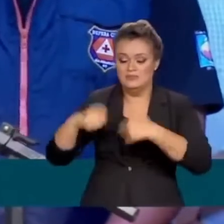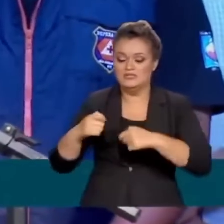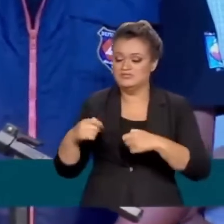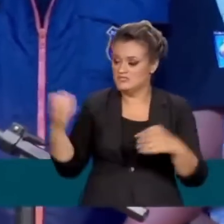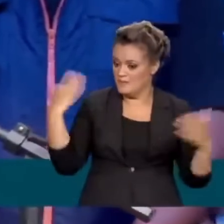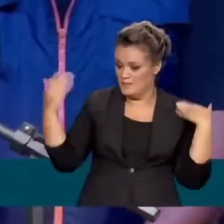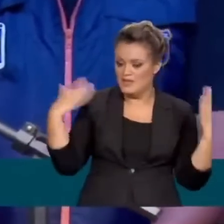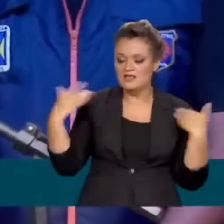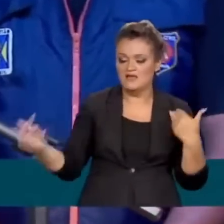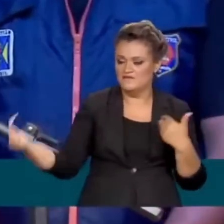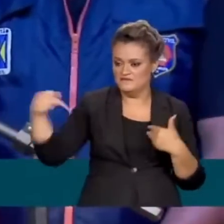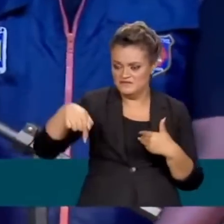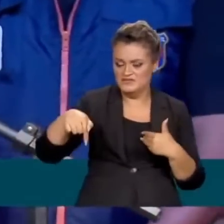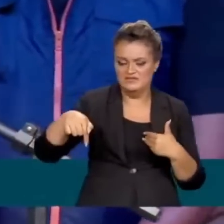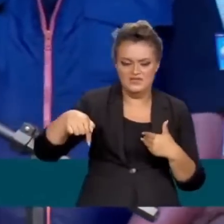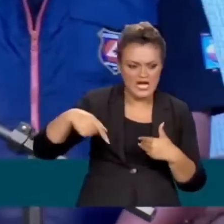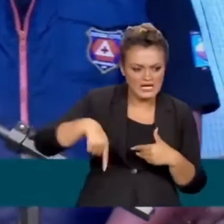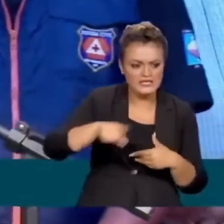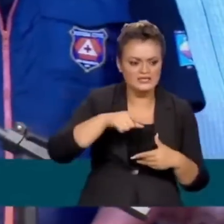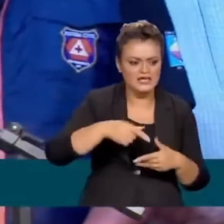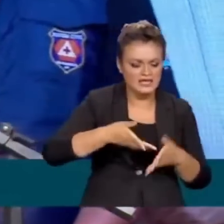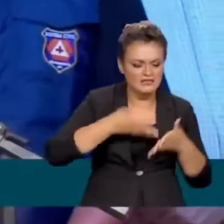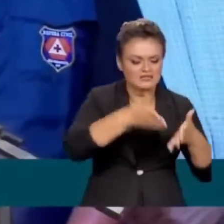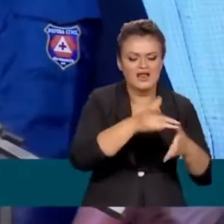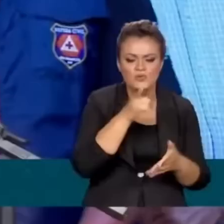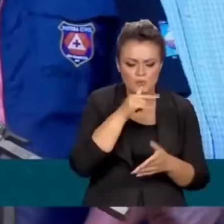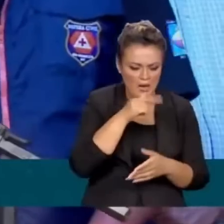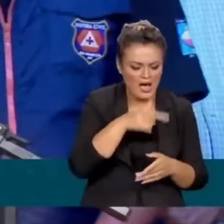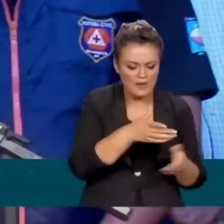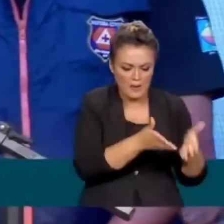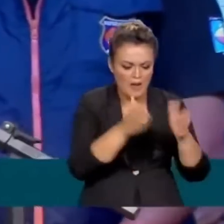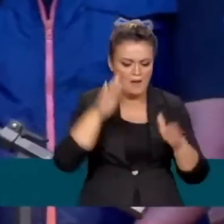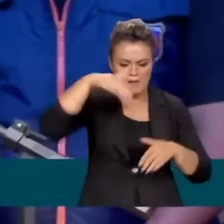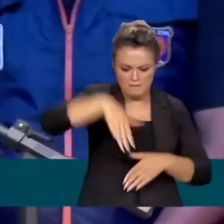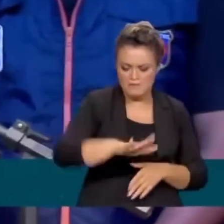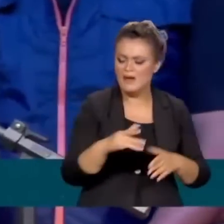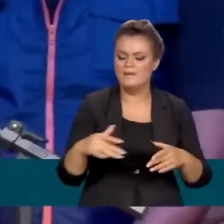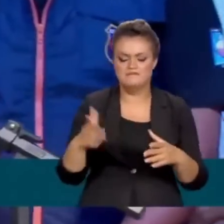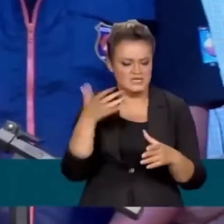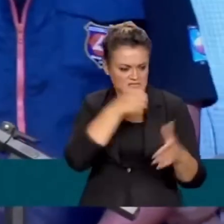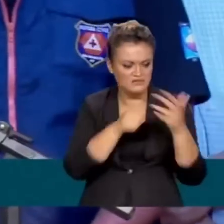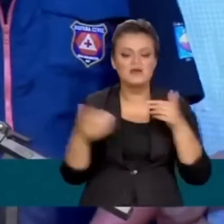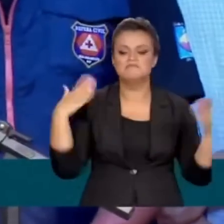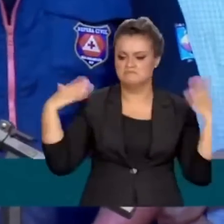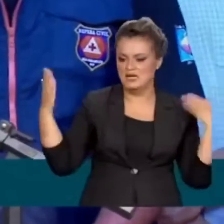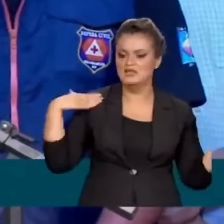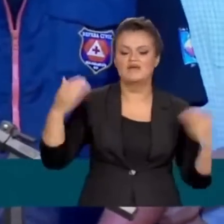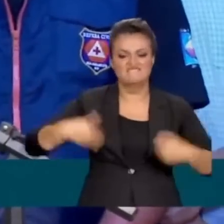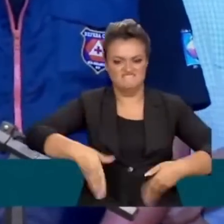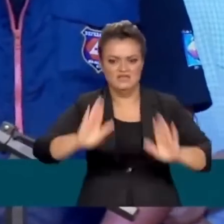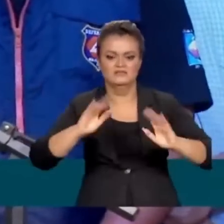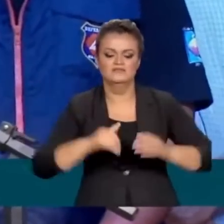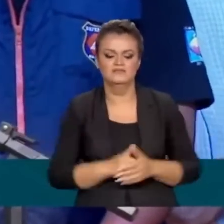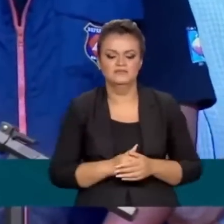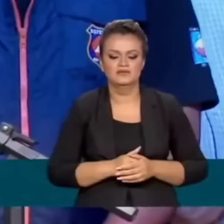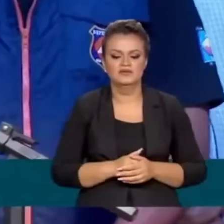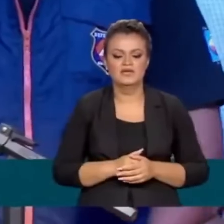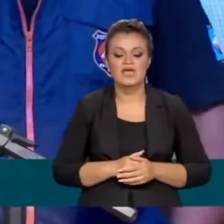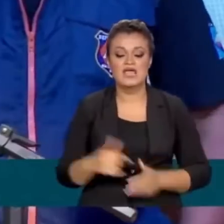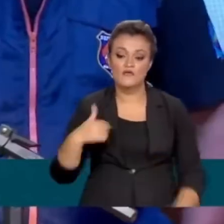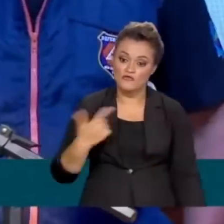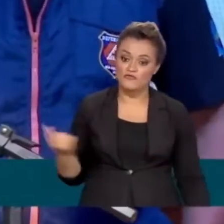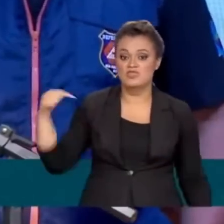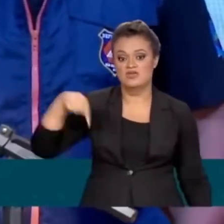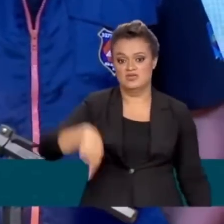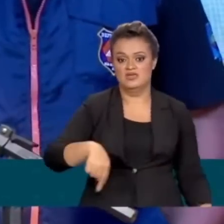a Maria entrar pelo mapa resgatar pessoas eu não tenho dúvida que a Maria estará presente eu fiz questão de vir aqui